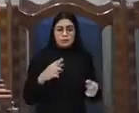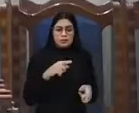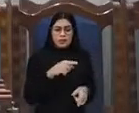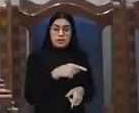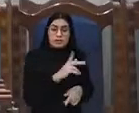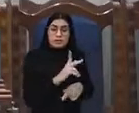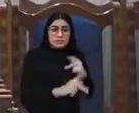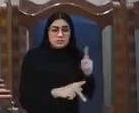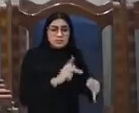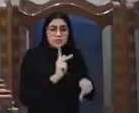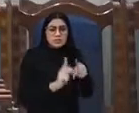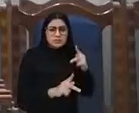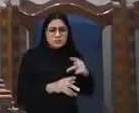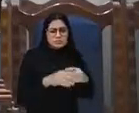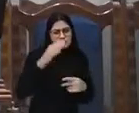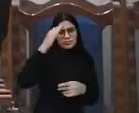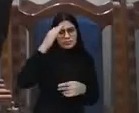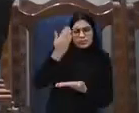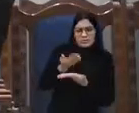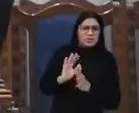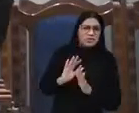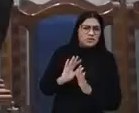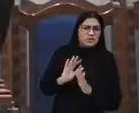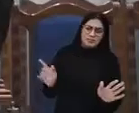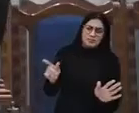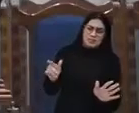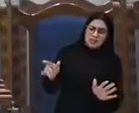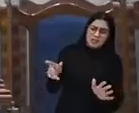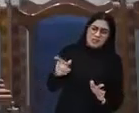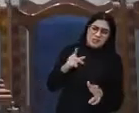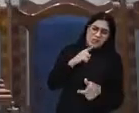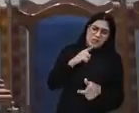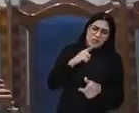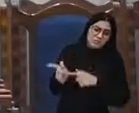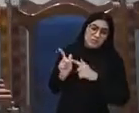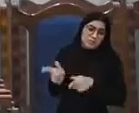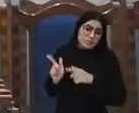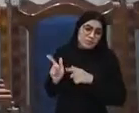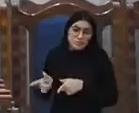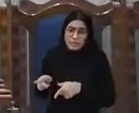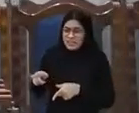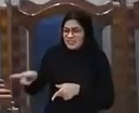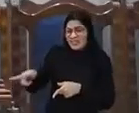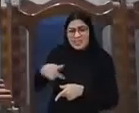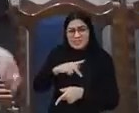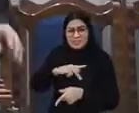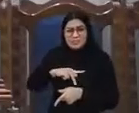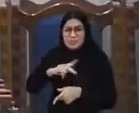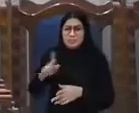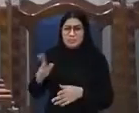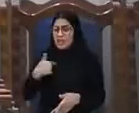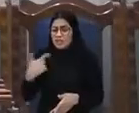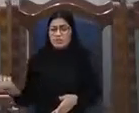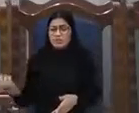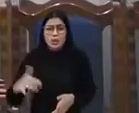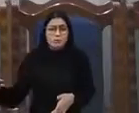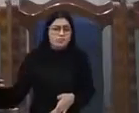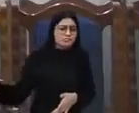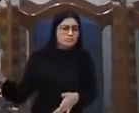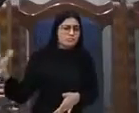ressurreição. Então uns escarneciam, outros diziam: Paulo, acerca disso te ouviremos outra